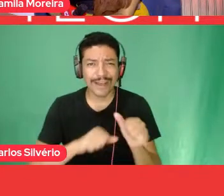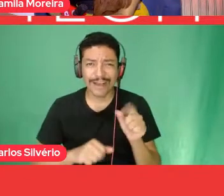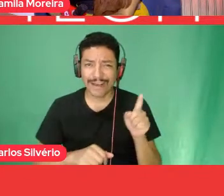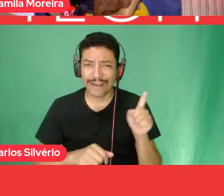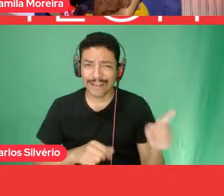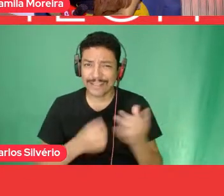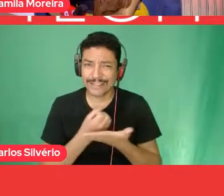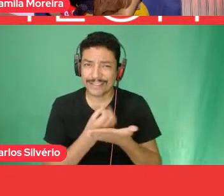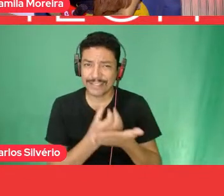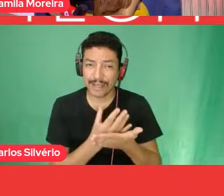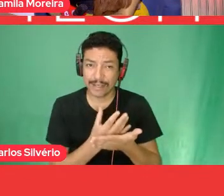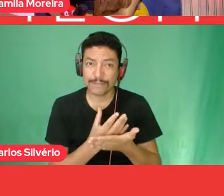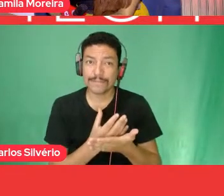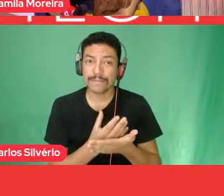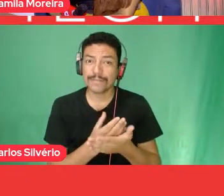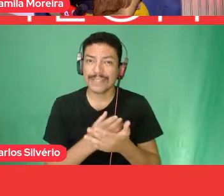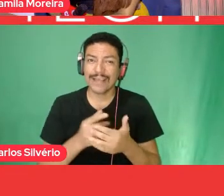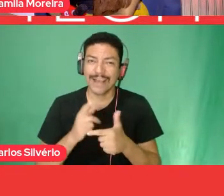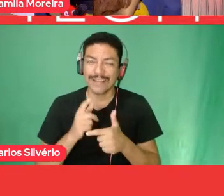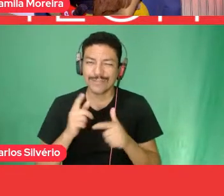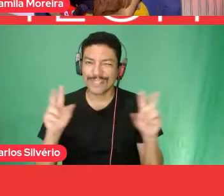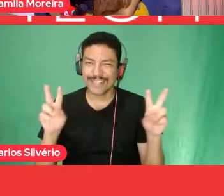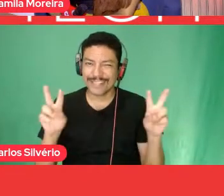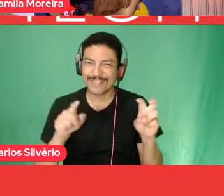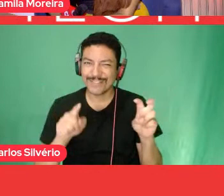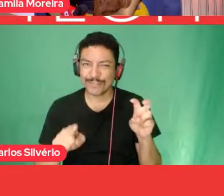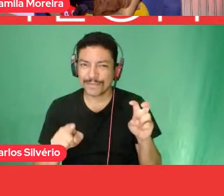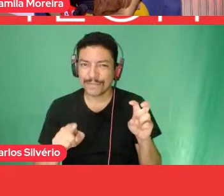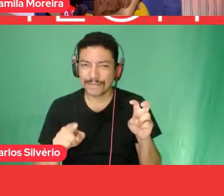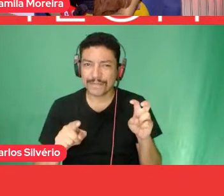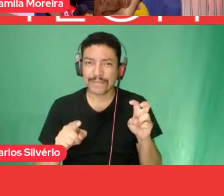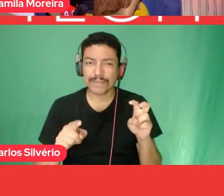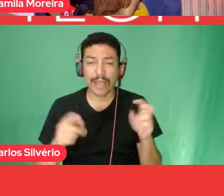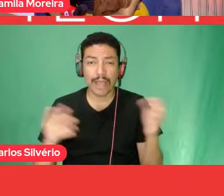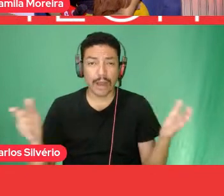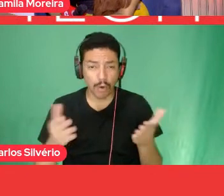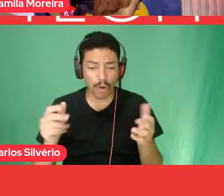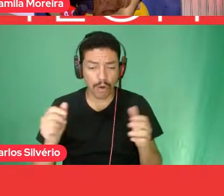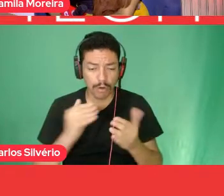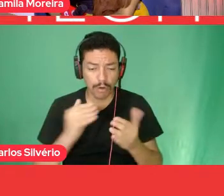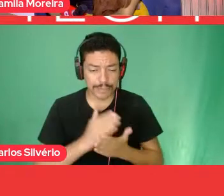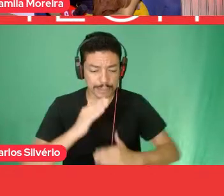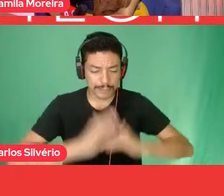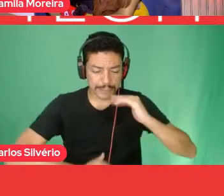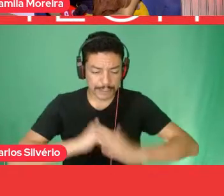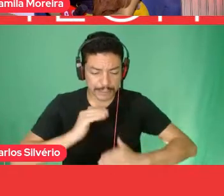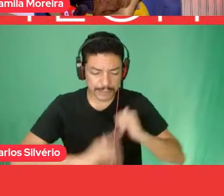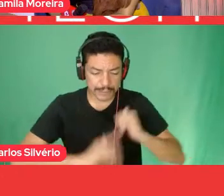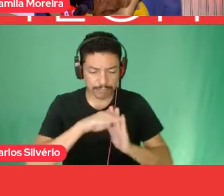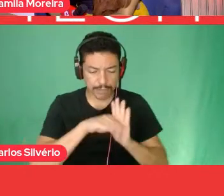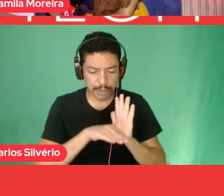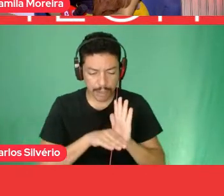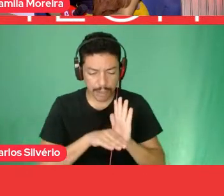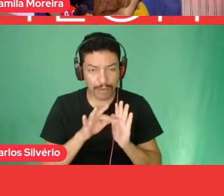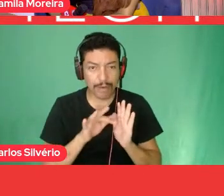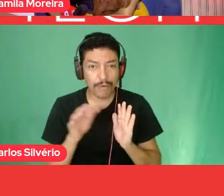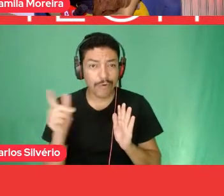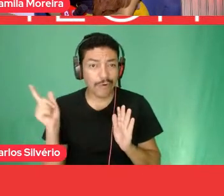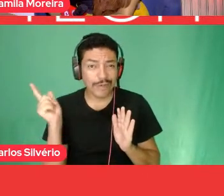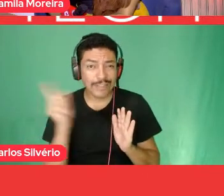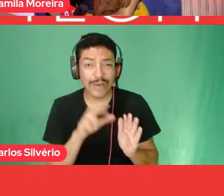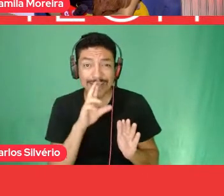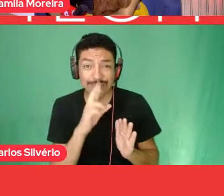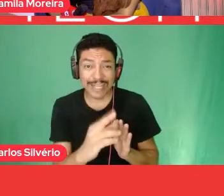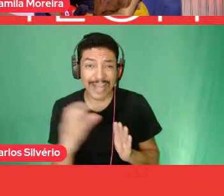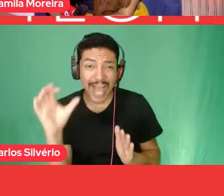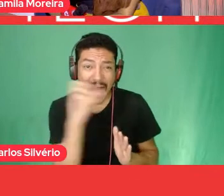acho que é muito sobre isso. A gente precisa fazer isso agora para a gente ter um resultado que não vai ser de curto prazo, né?